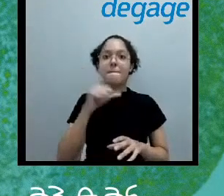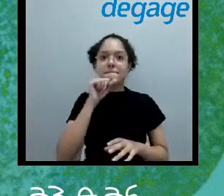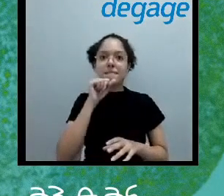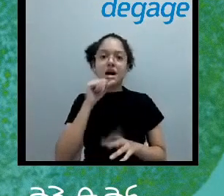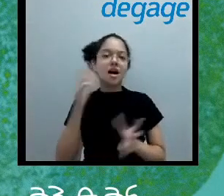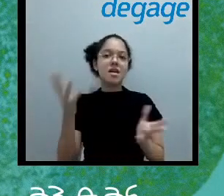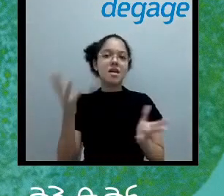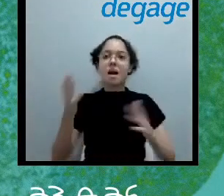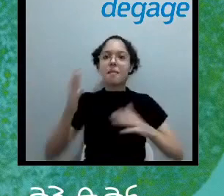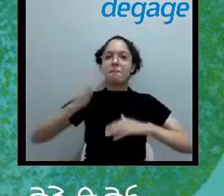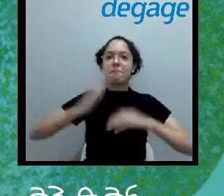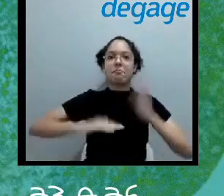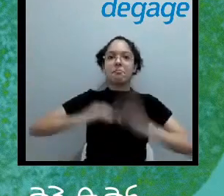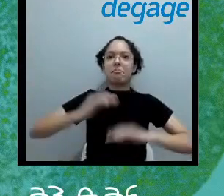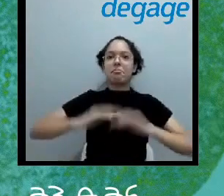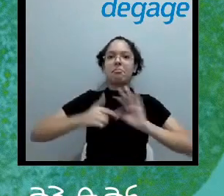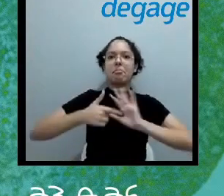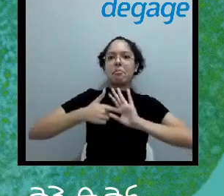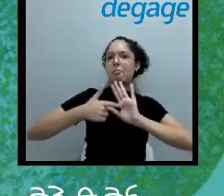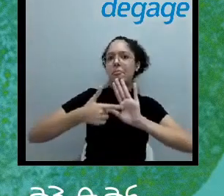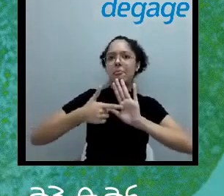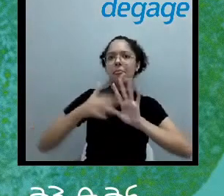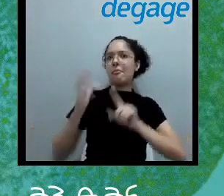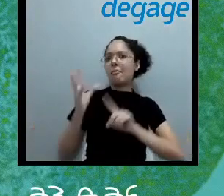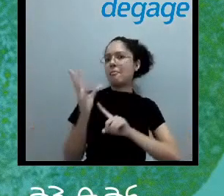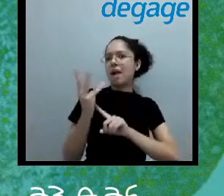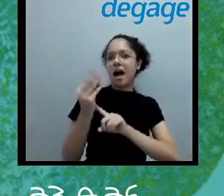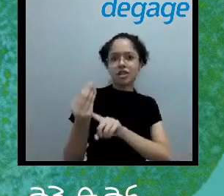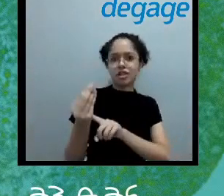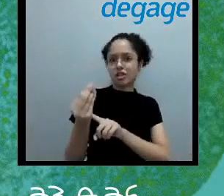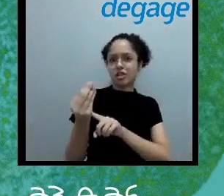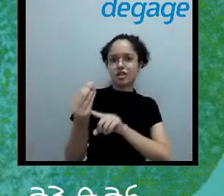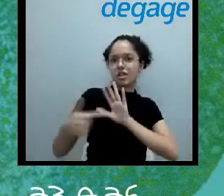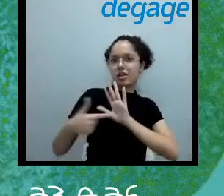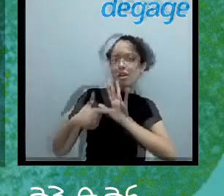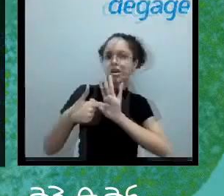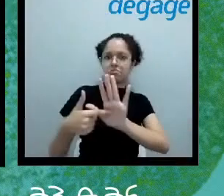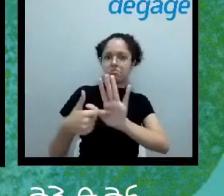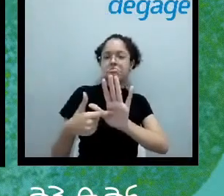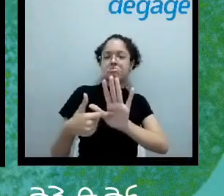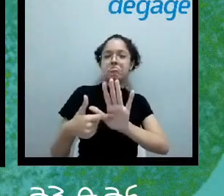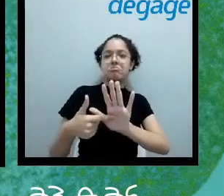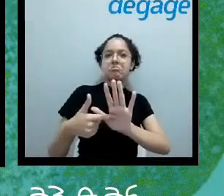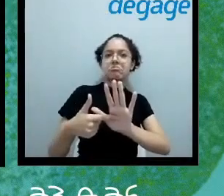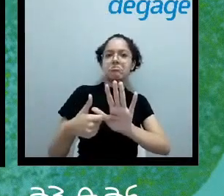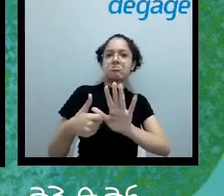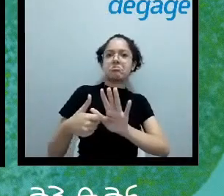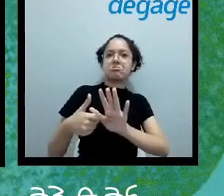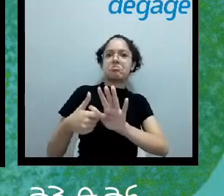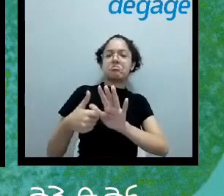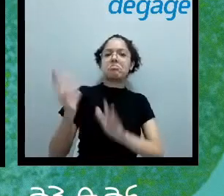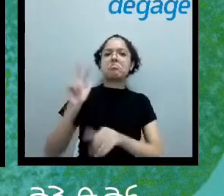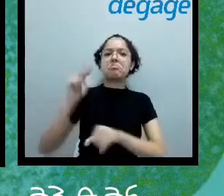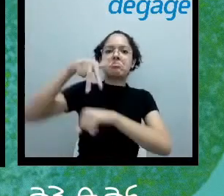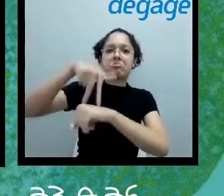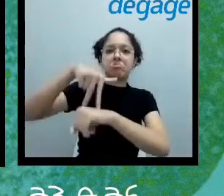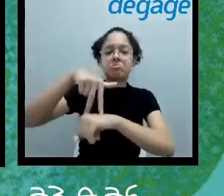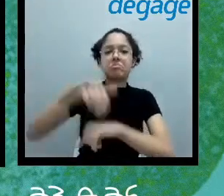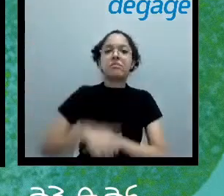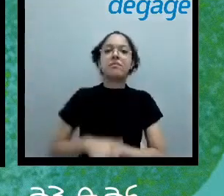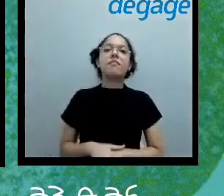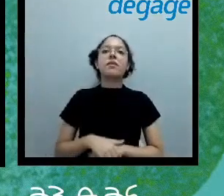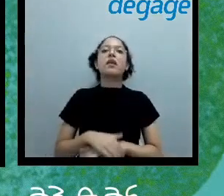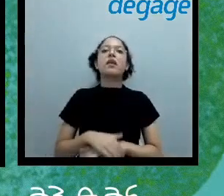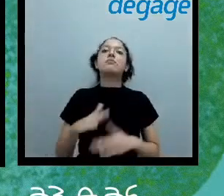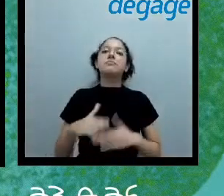gente estava ali na ação também, dando força e sendo fortalecidas por esse encontro, né? E aí, durante esse processo do Teatro Zine